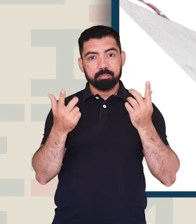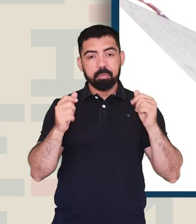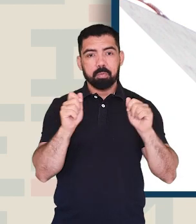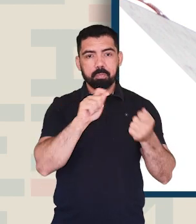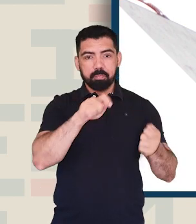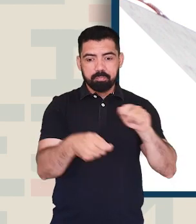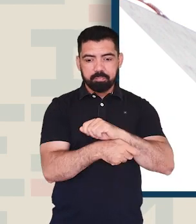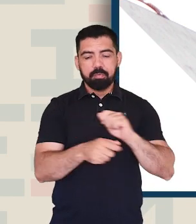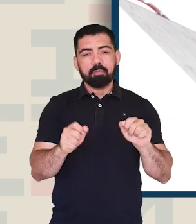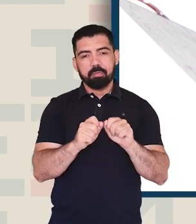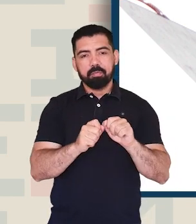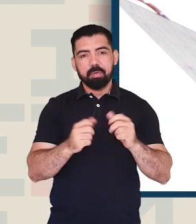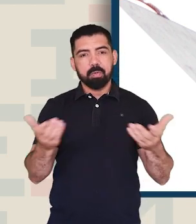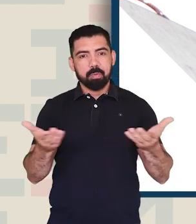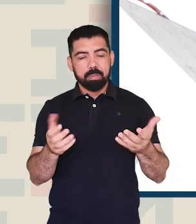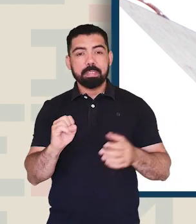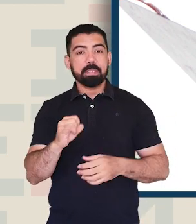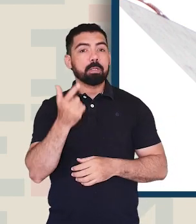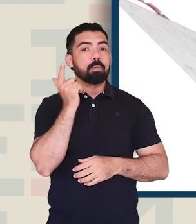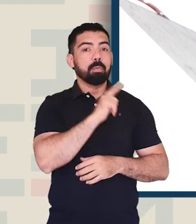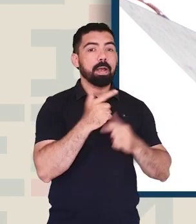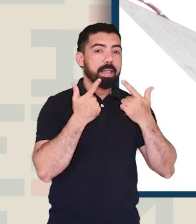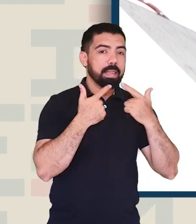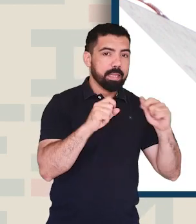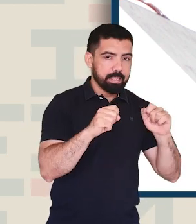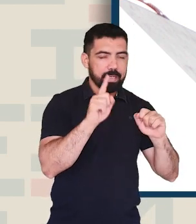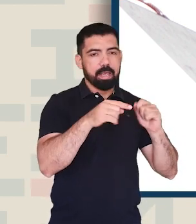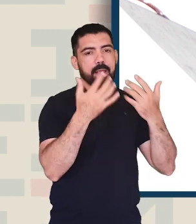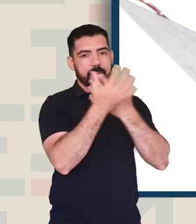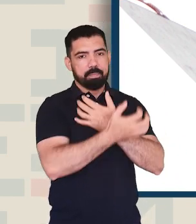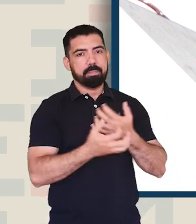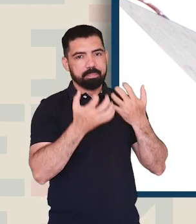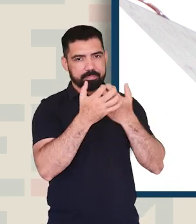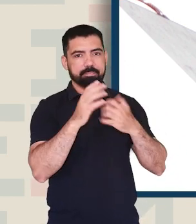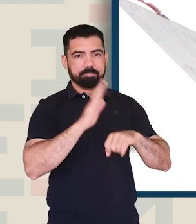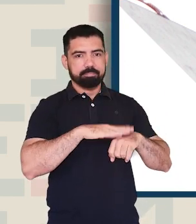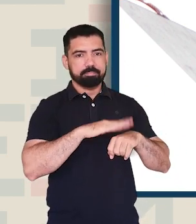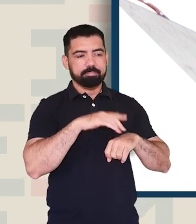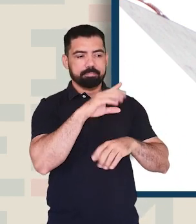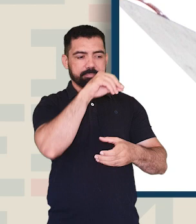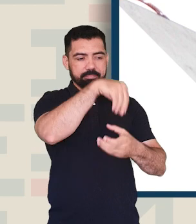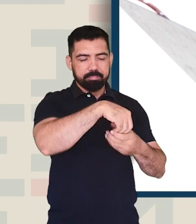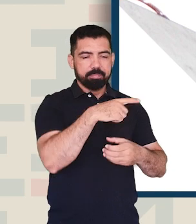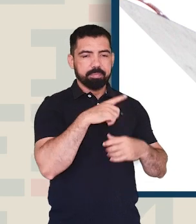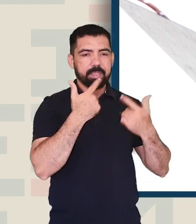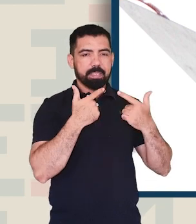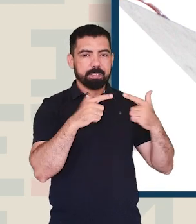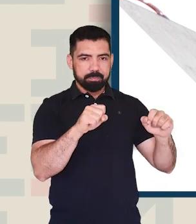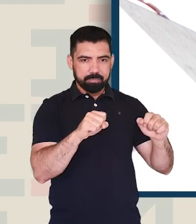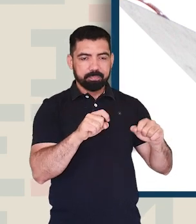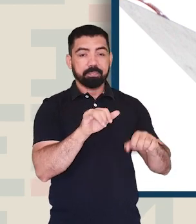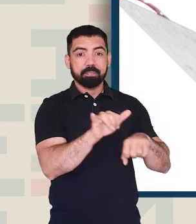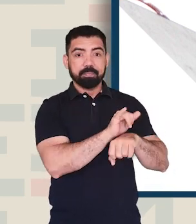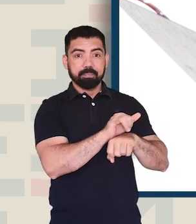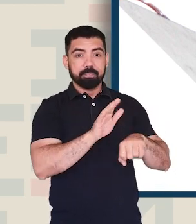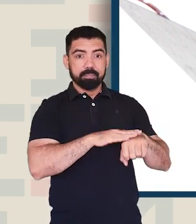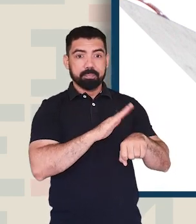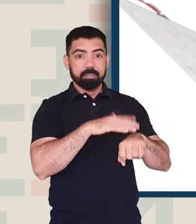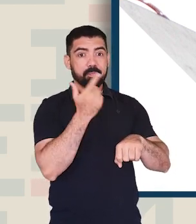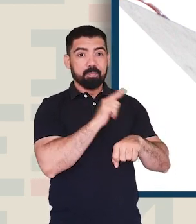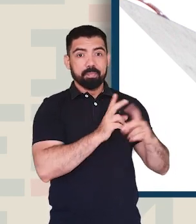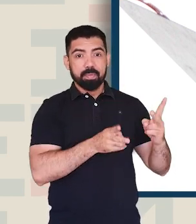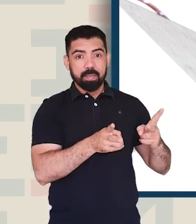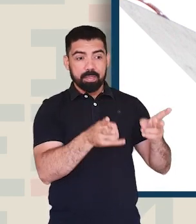hoje, se você souber essa linguagem, né? A música é uma linguagem e a forma de